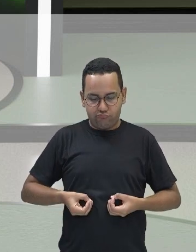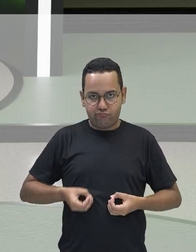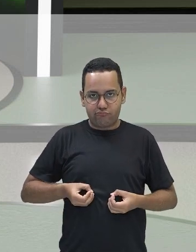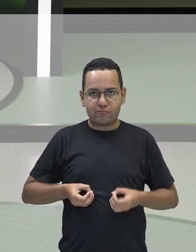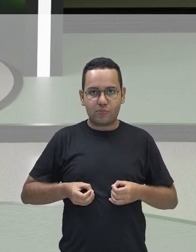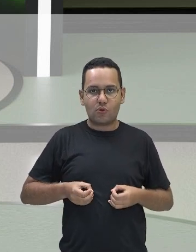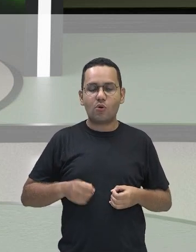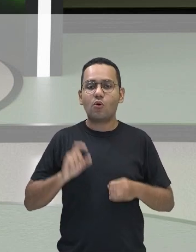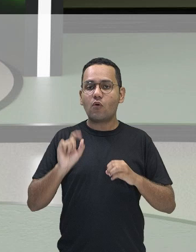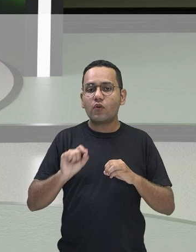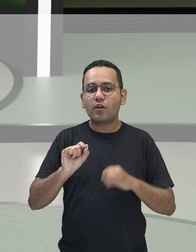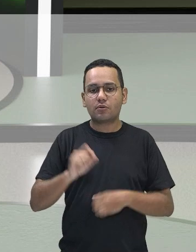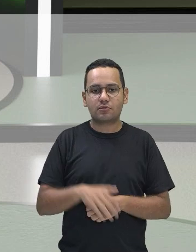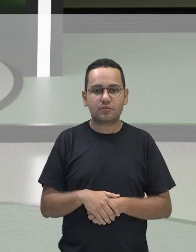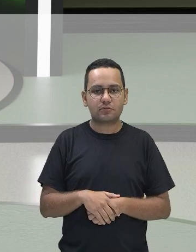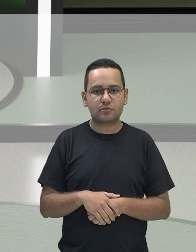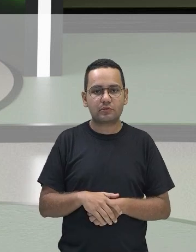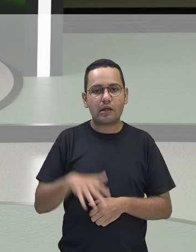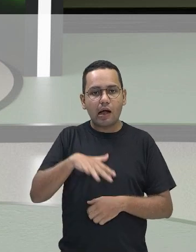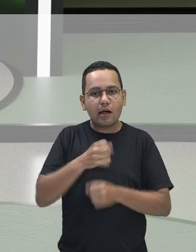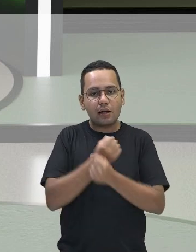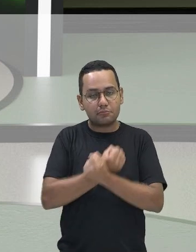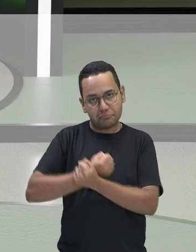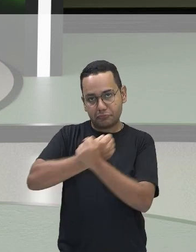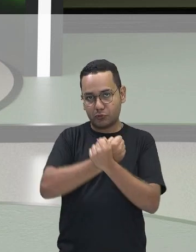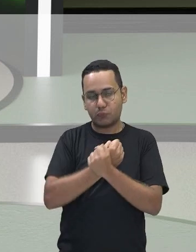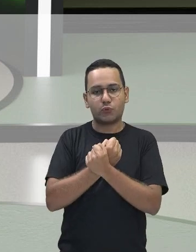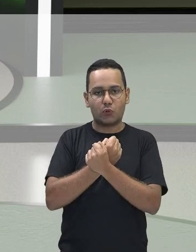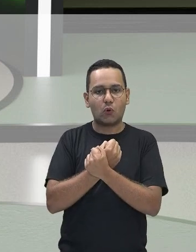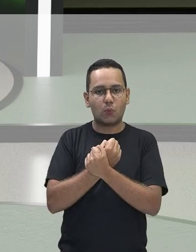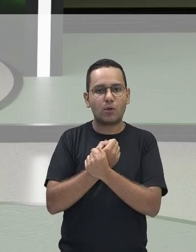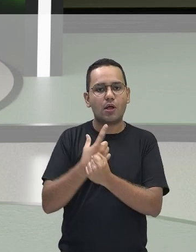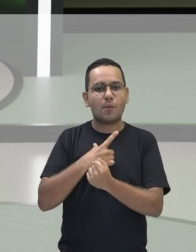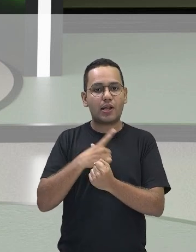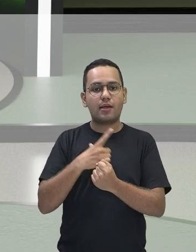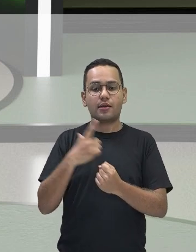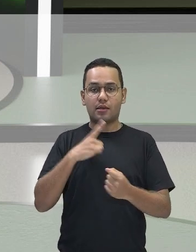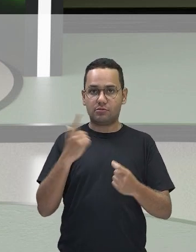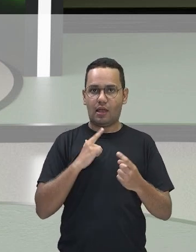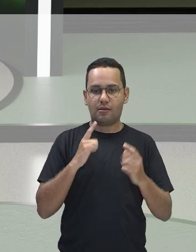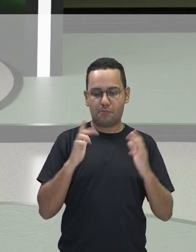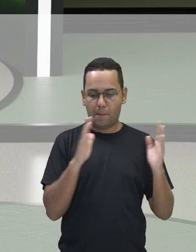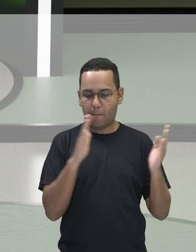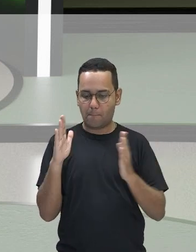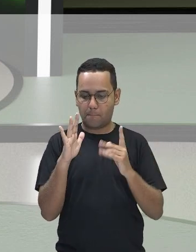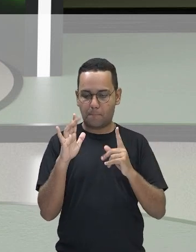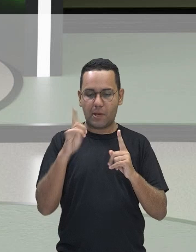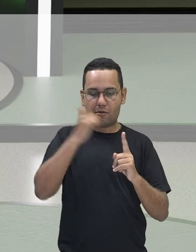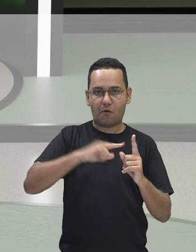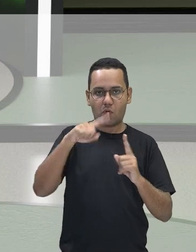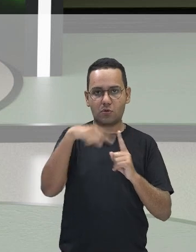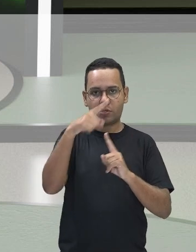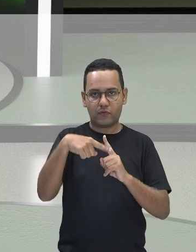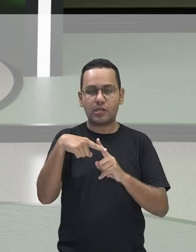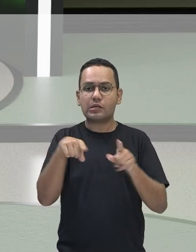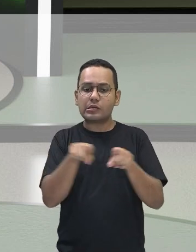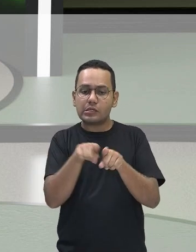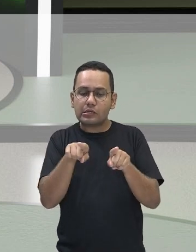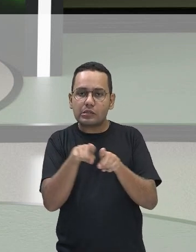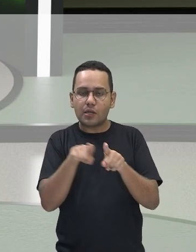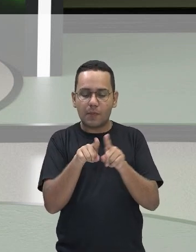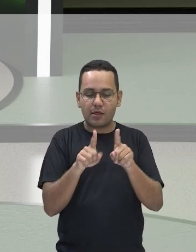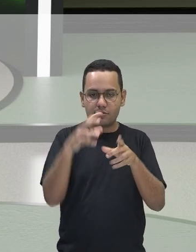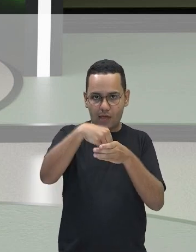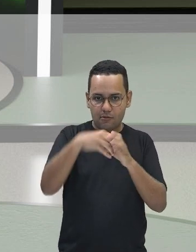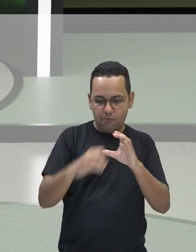por manter um ambiente propício para a fertilização e desenvolvimento do embrião.